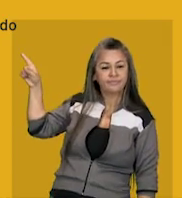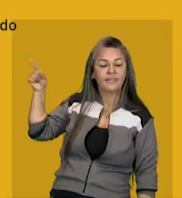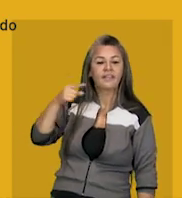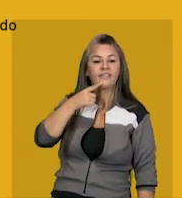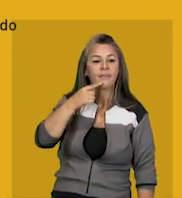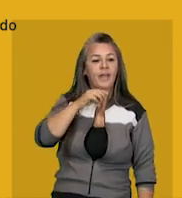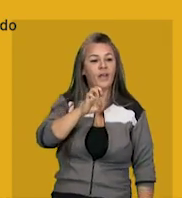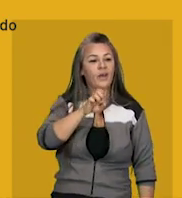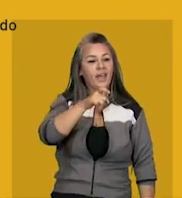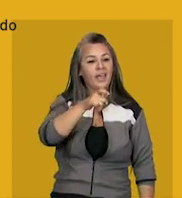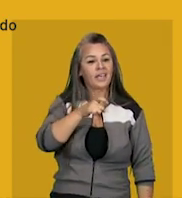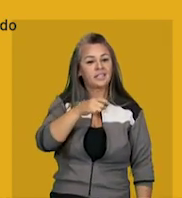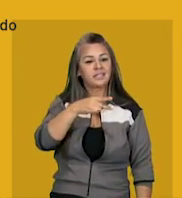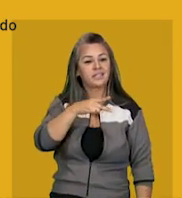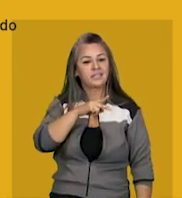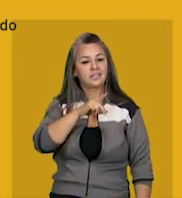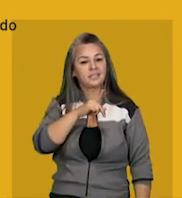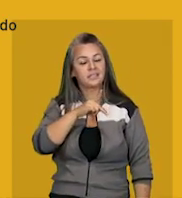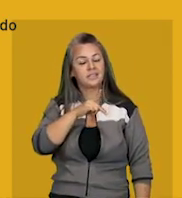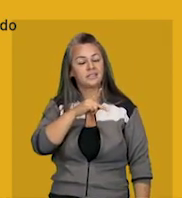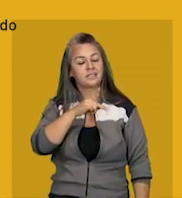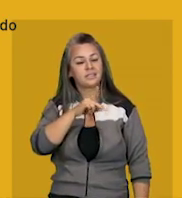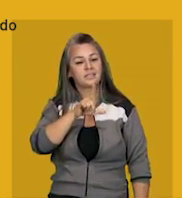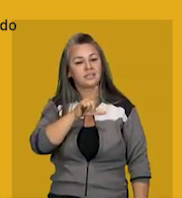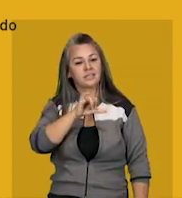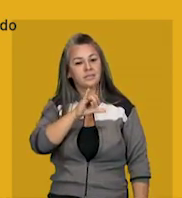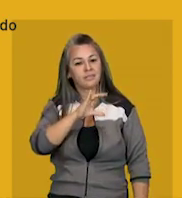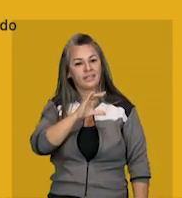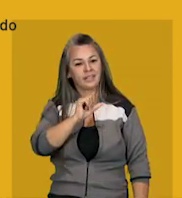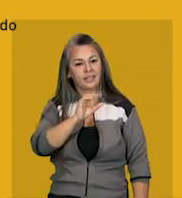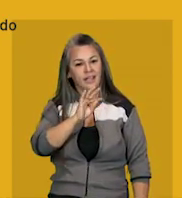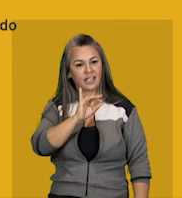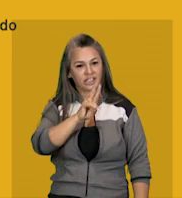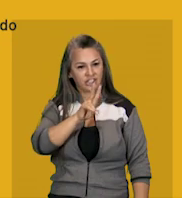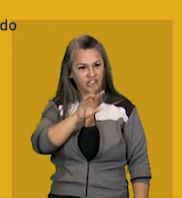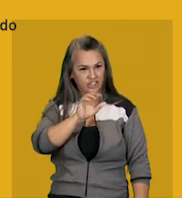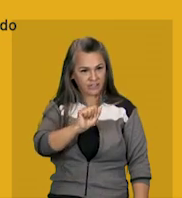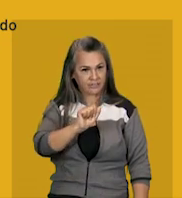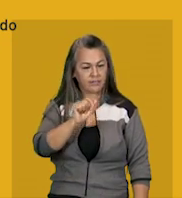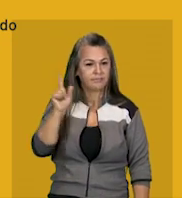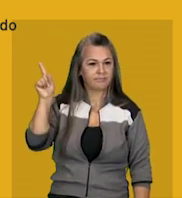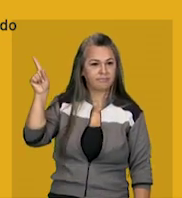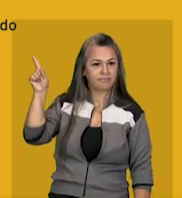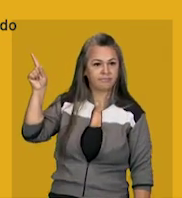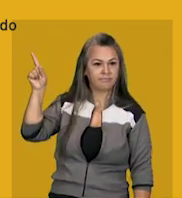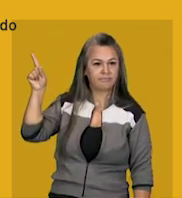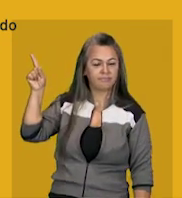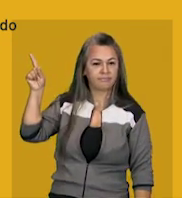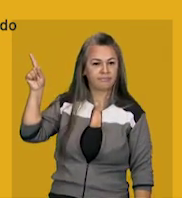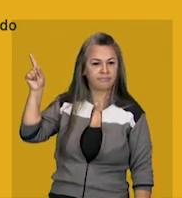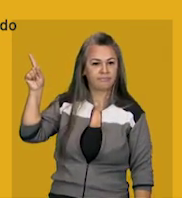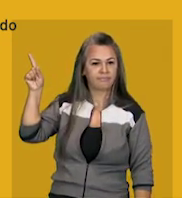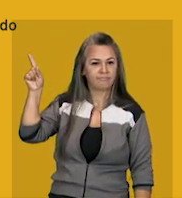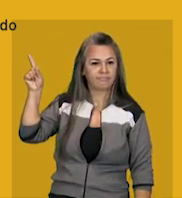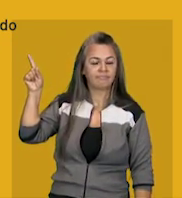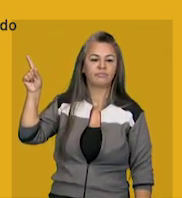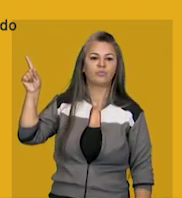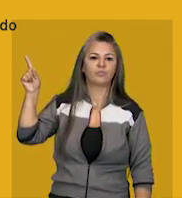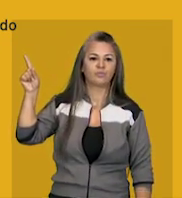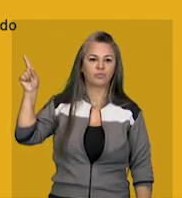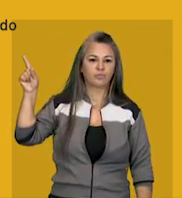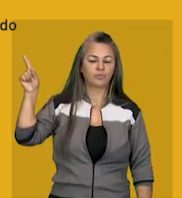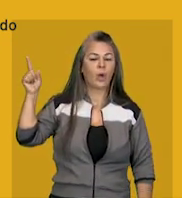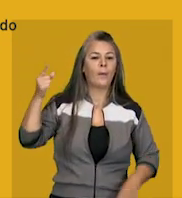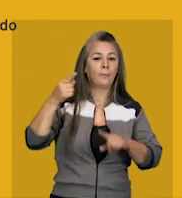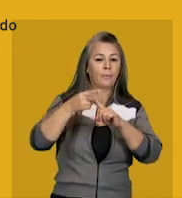o porquê ali, junto e sem acento. O que, o pois, antes do verbo. Porque